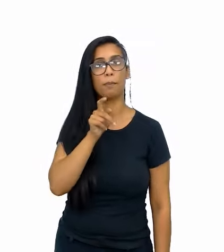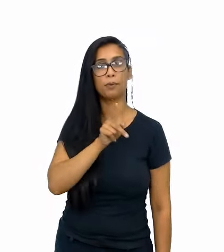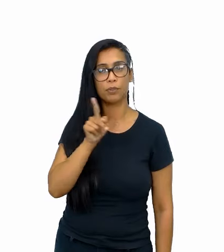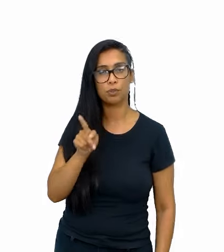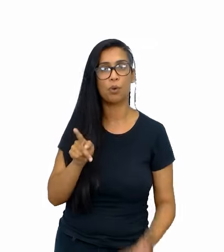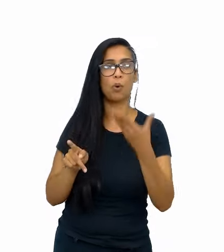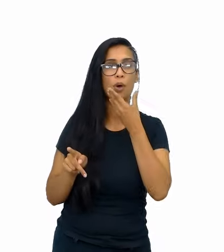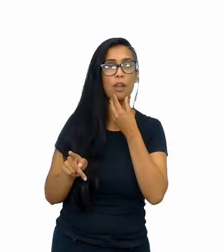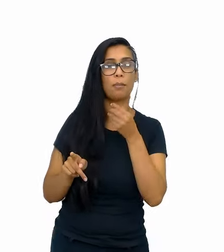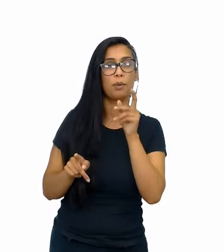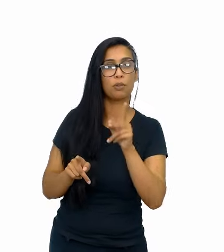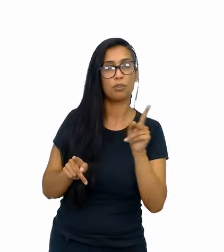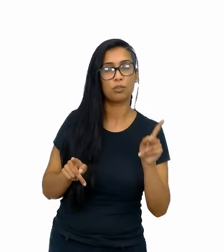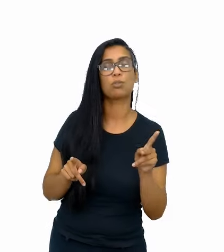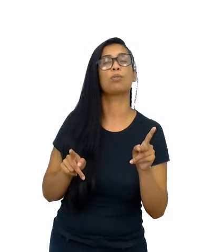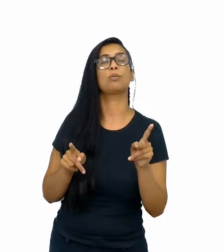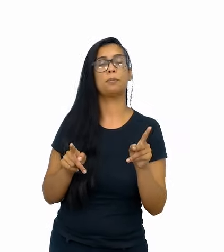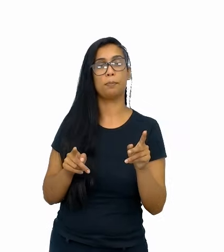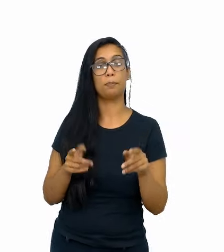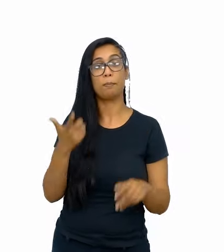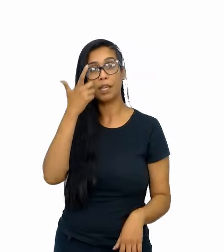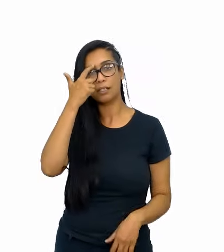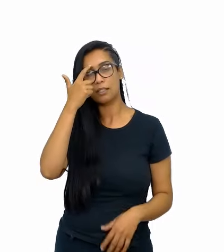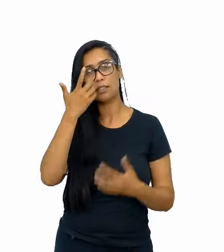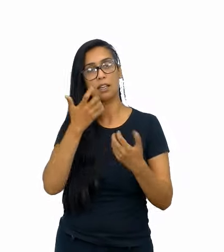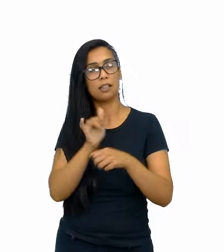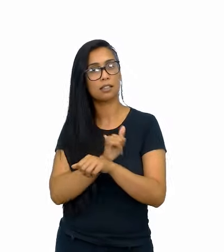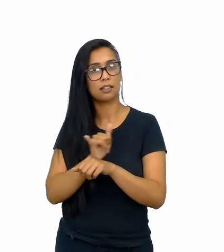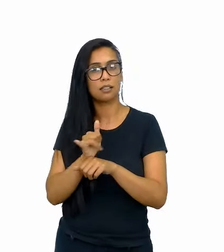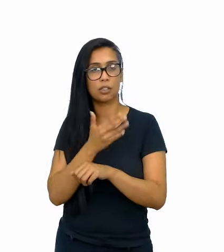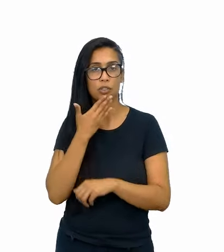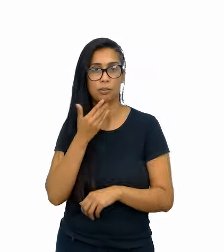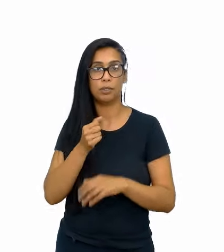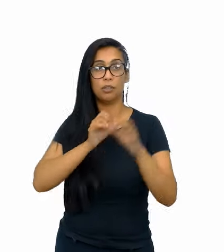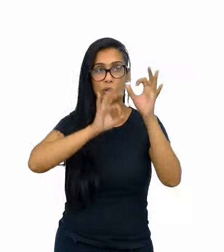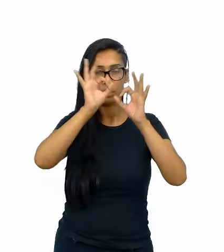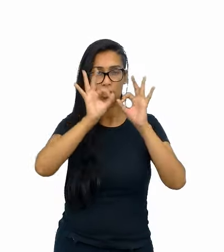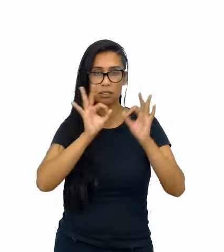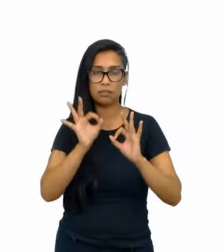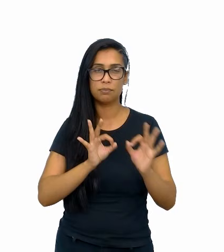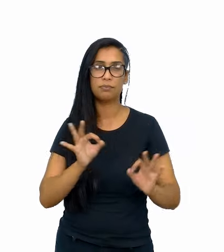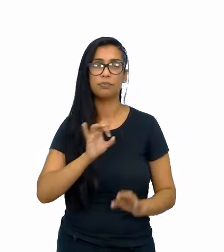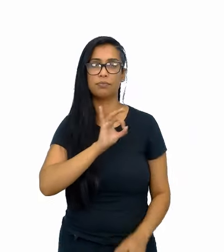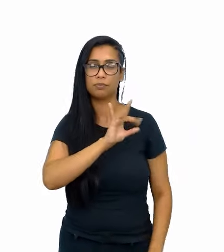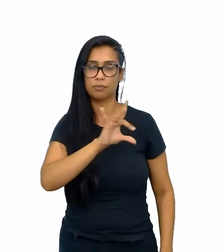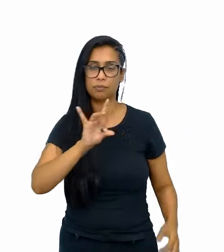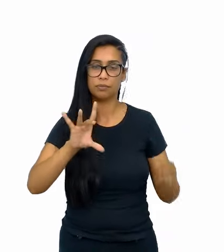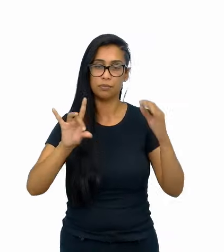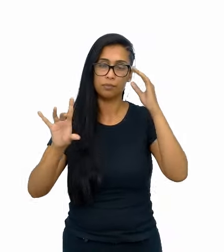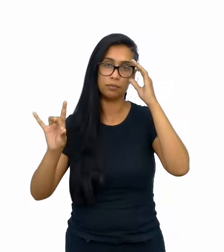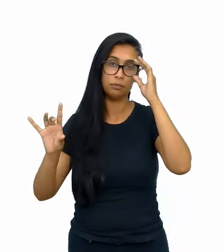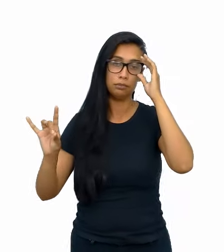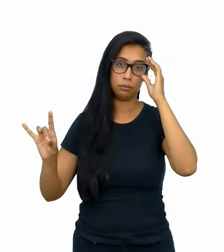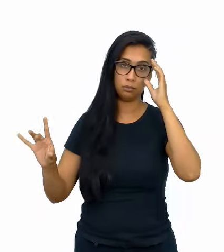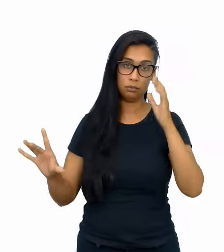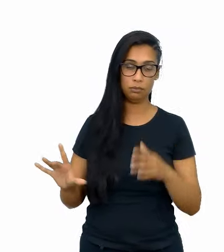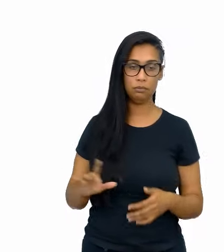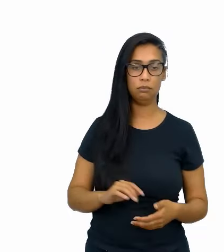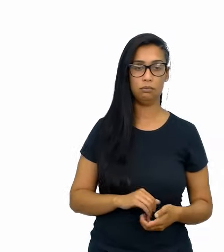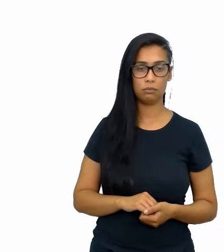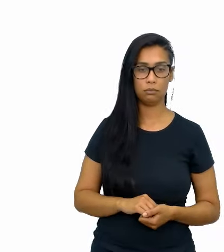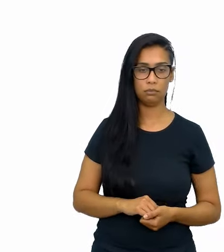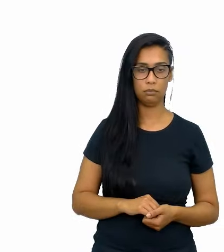situação. E na atividade 2, de fato, a organização, né, sequencial, depois que fez